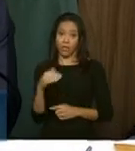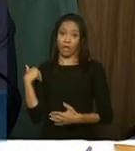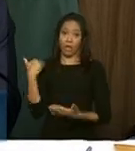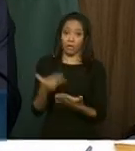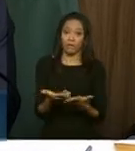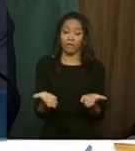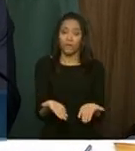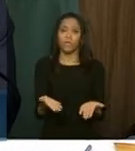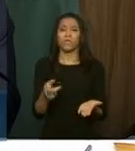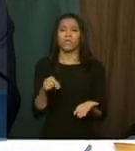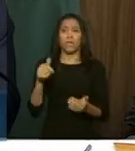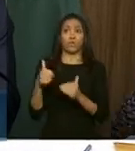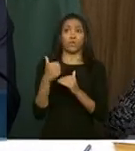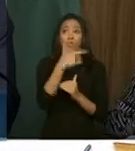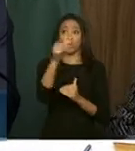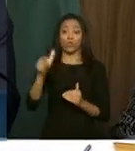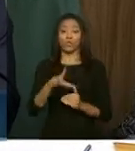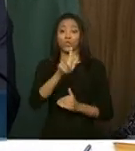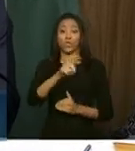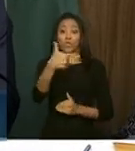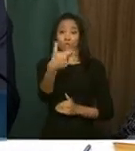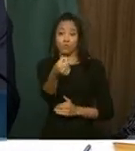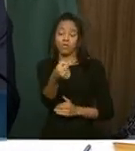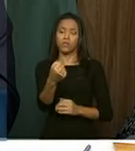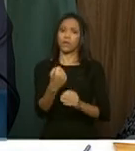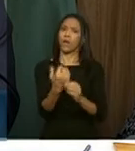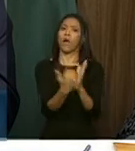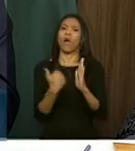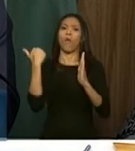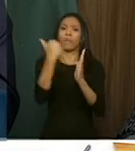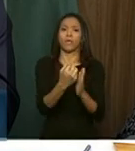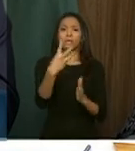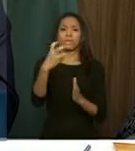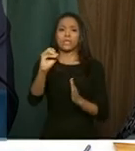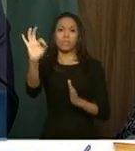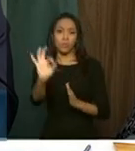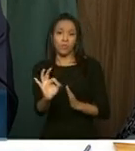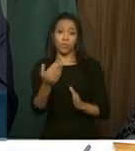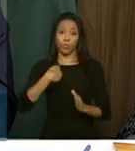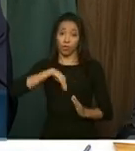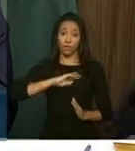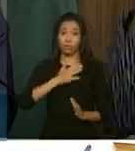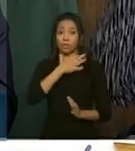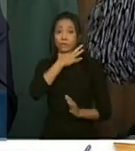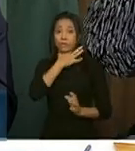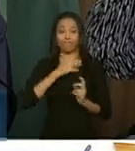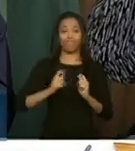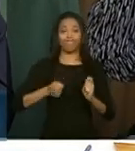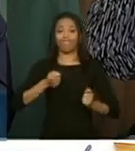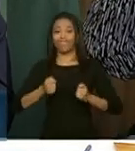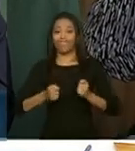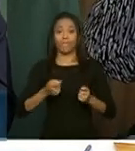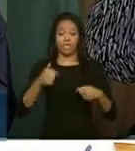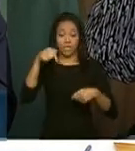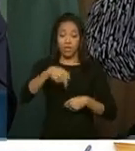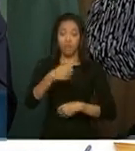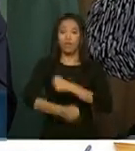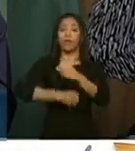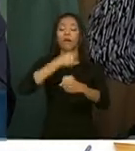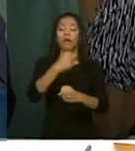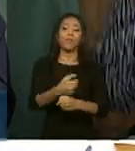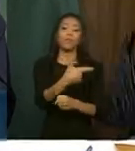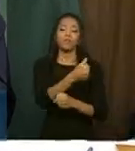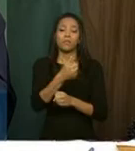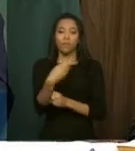Enquanto eles aumentaram no G20, em média, 30% a dívida pública, nós nos desendividamos. E neste ano de 2014,